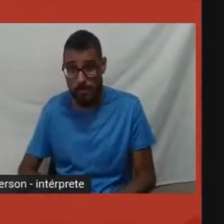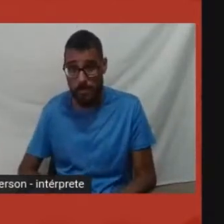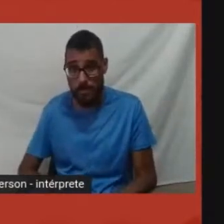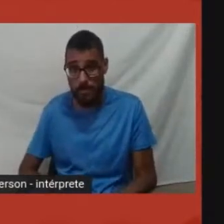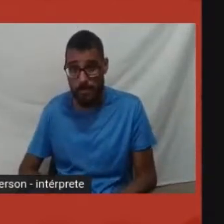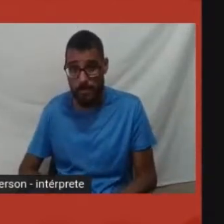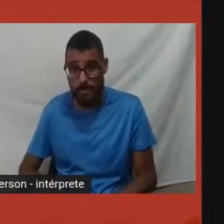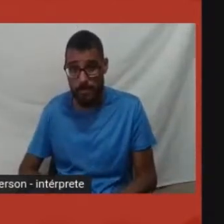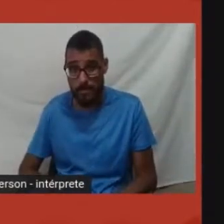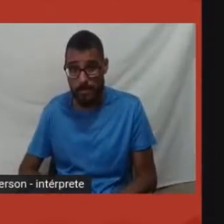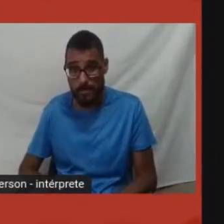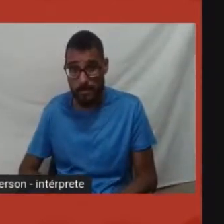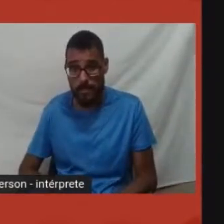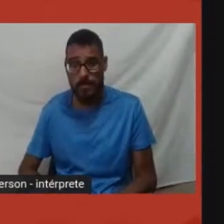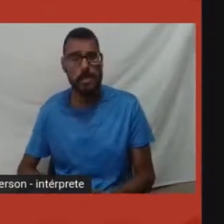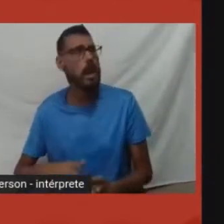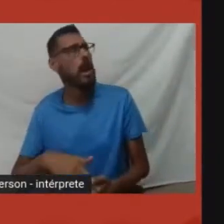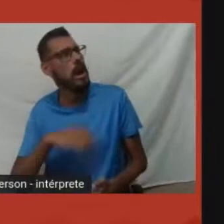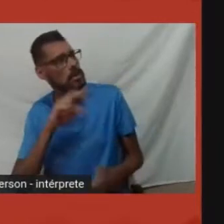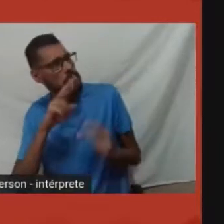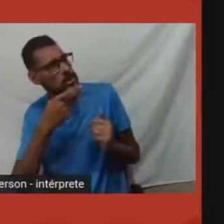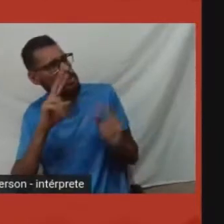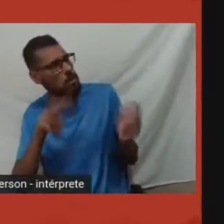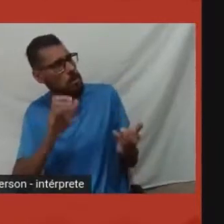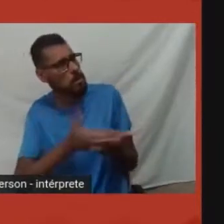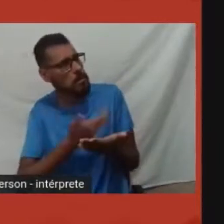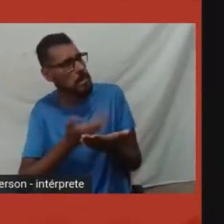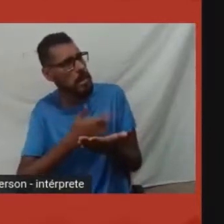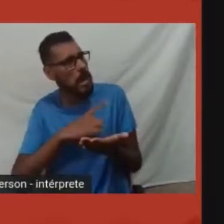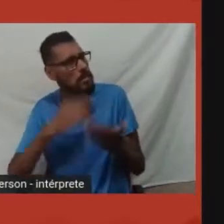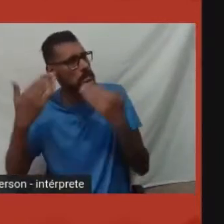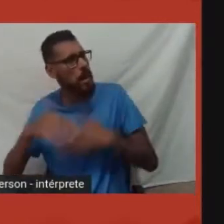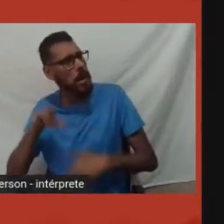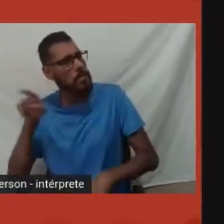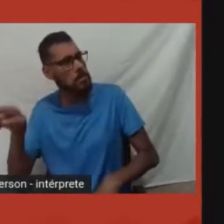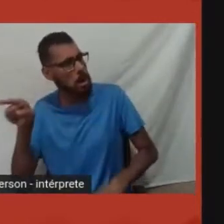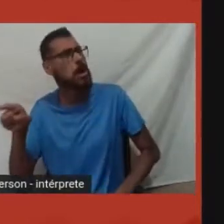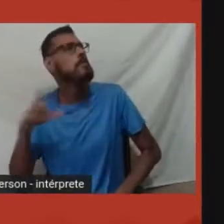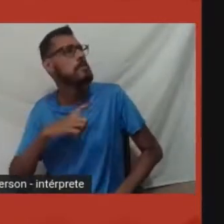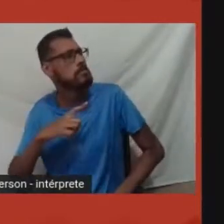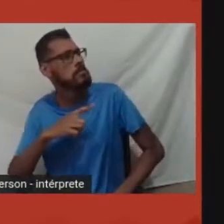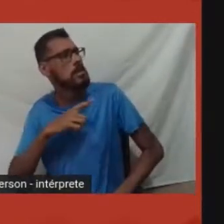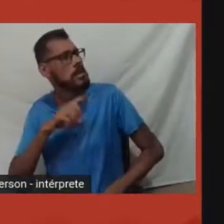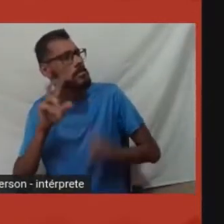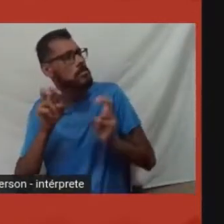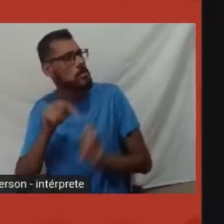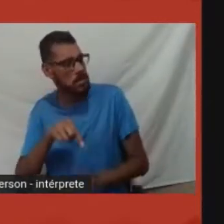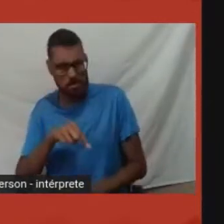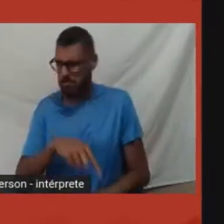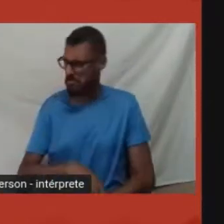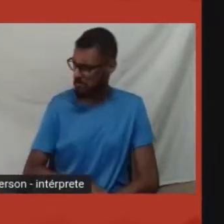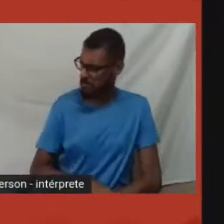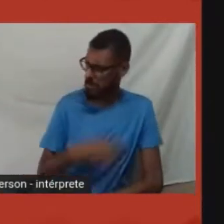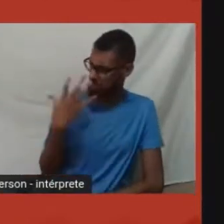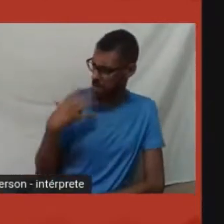Uma questão sobre mingau na prova hoje. Jura? Como assim? Saca